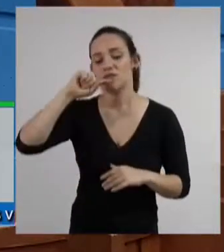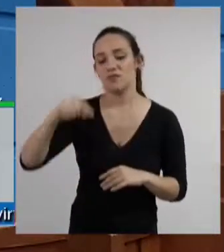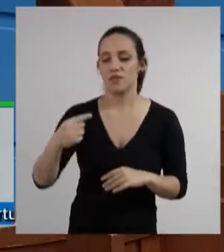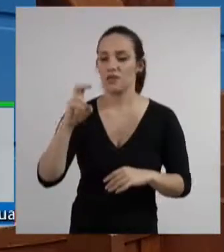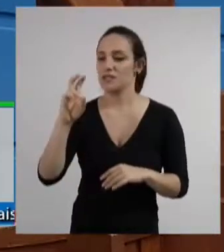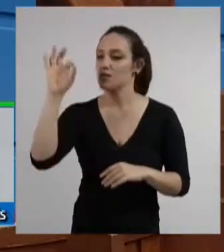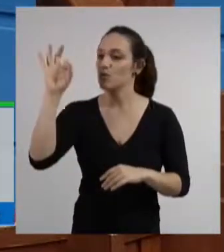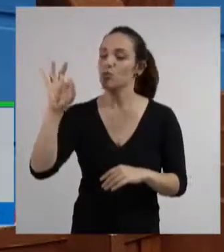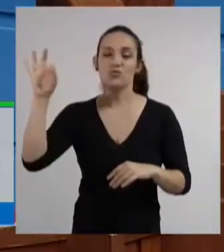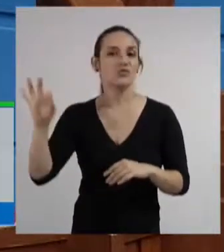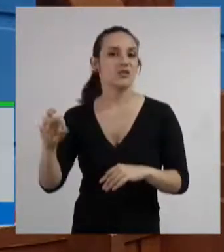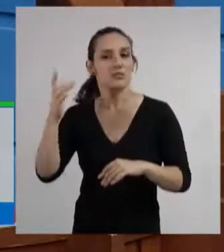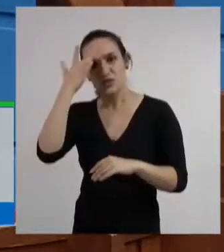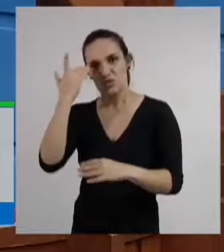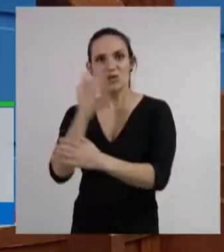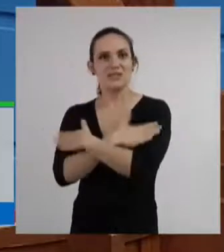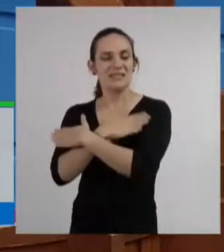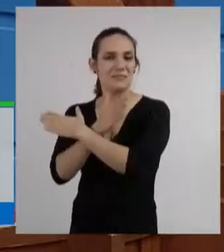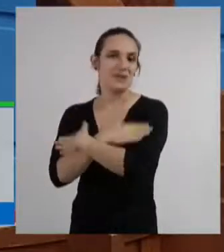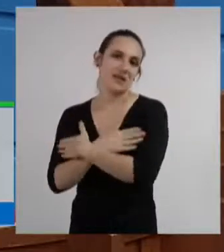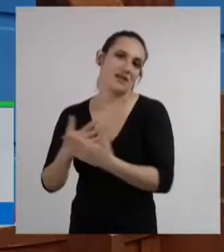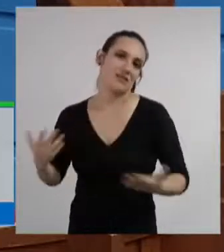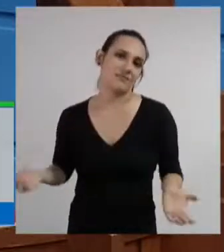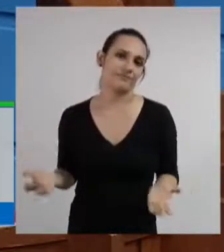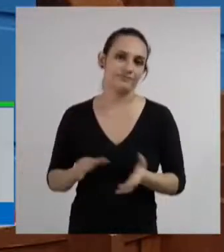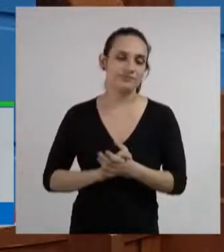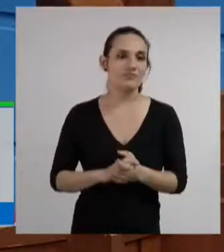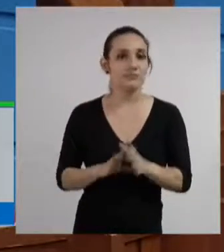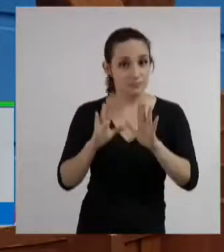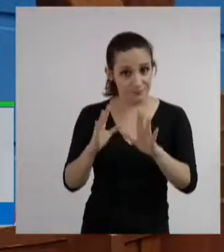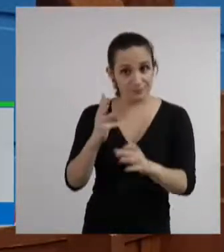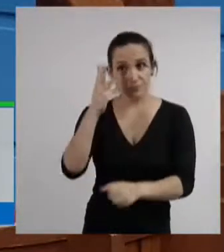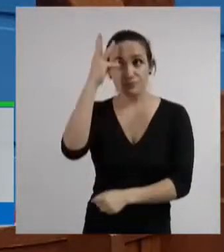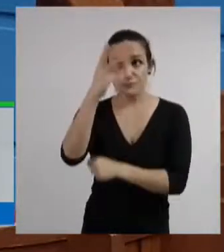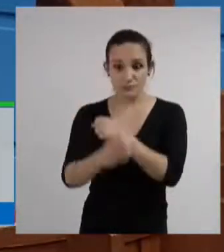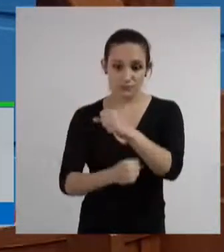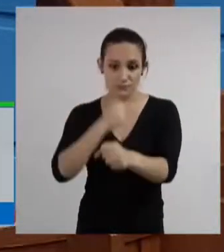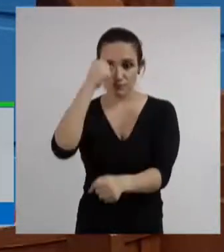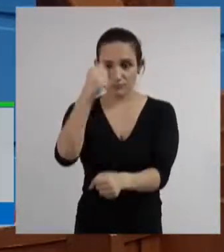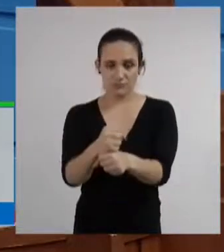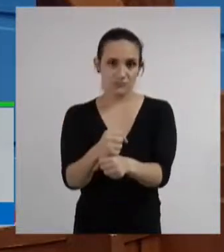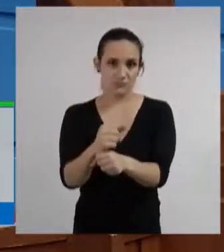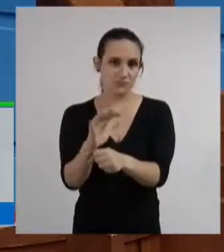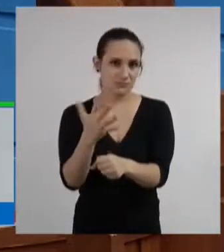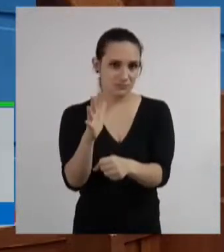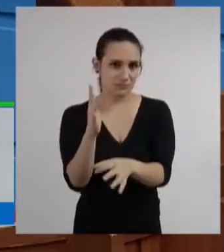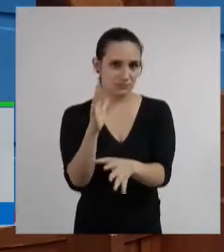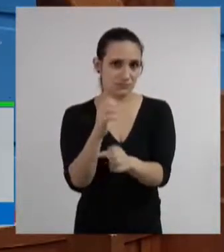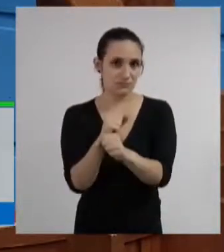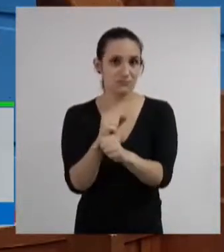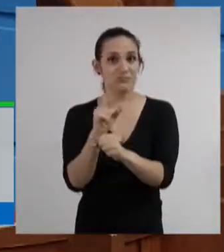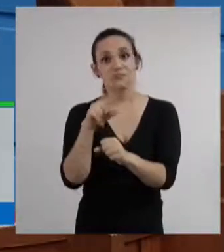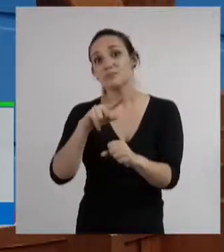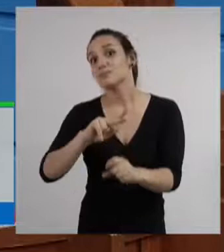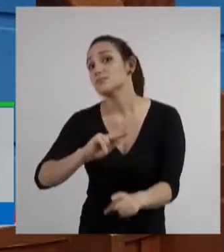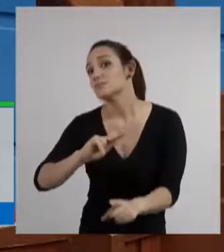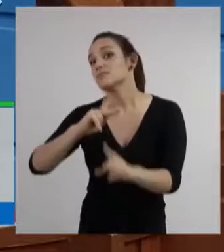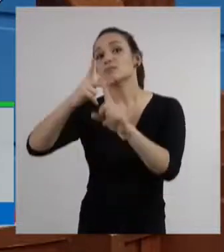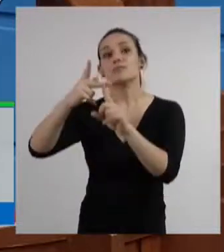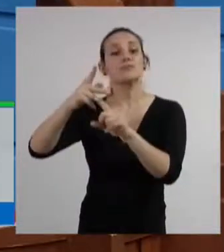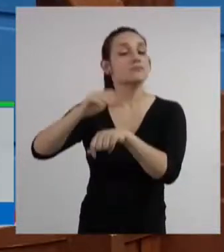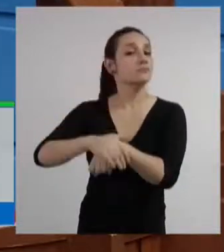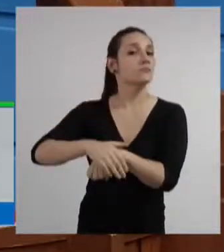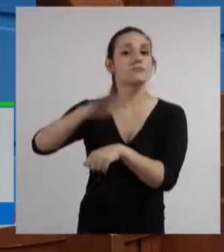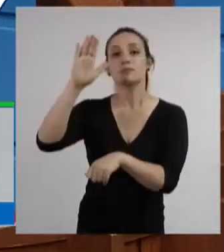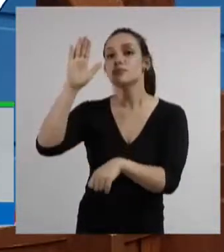12,5% em 2017. Então, em 3 anos, praticamente dobrou o